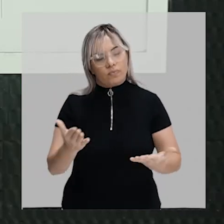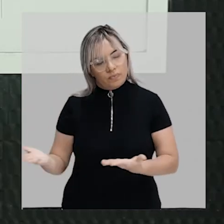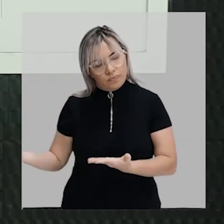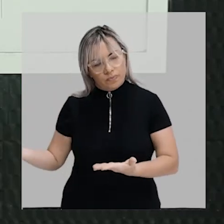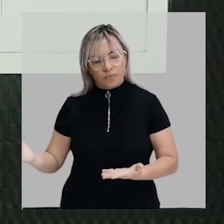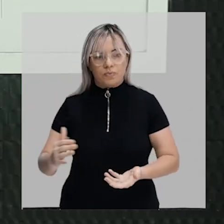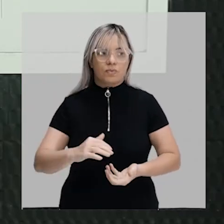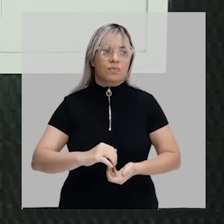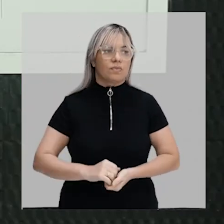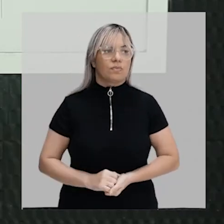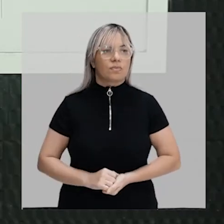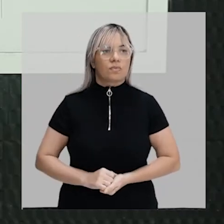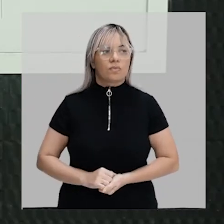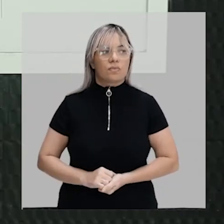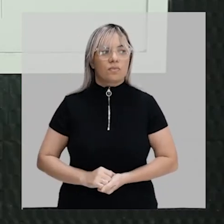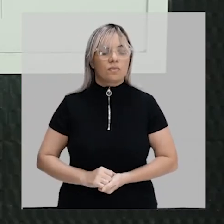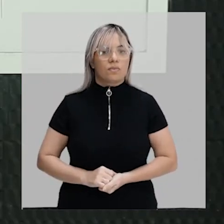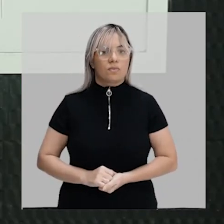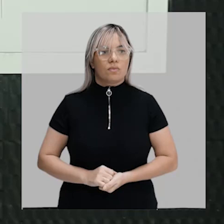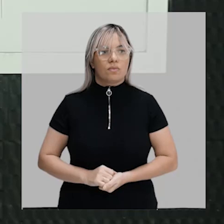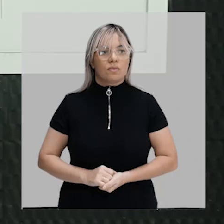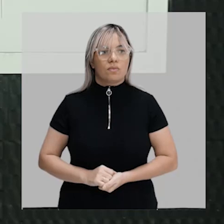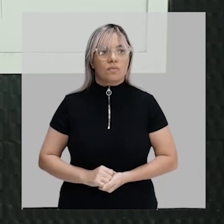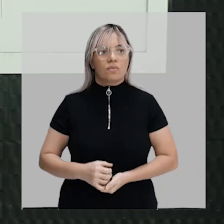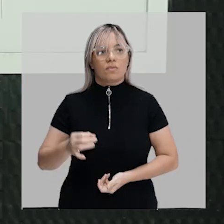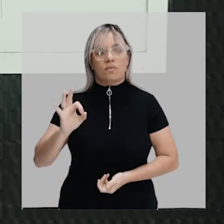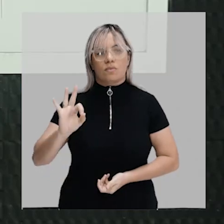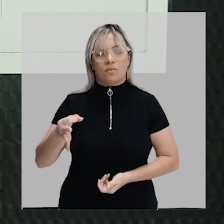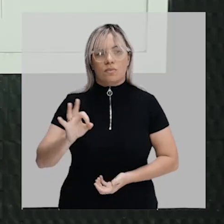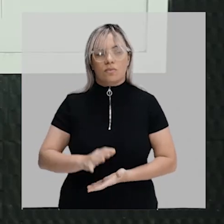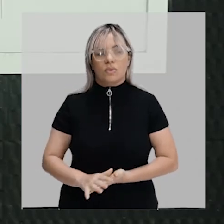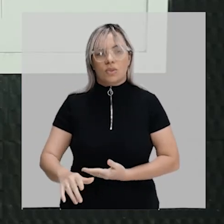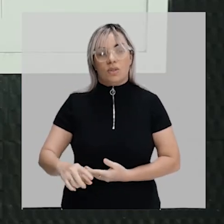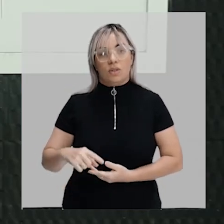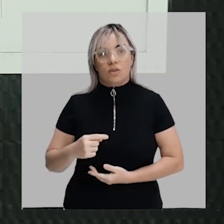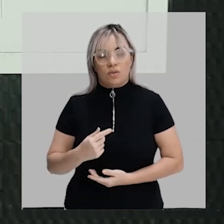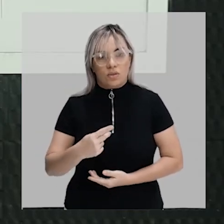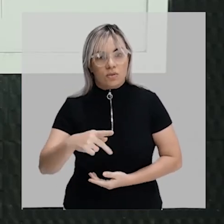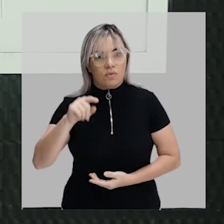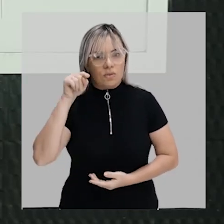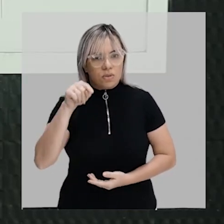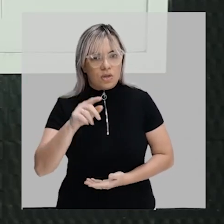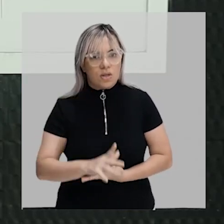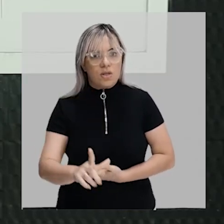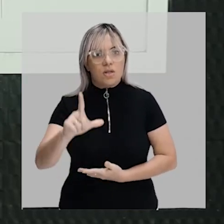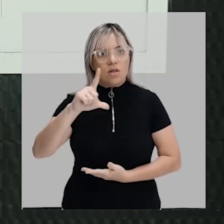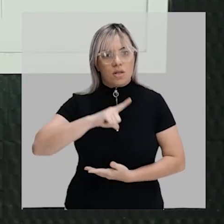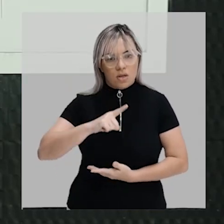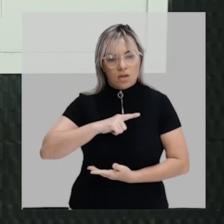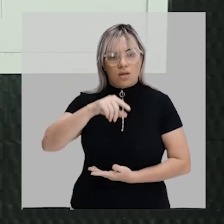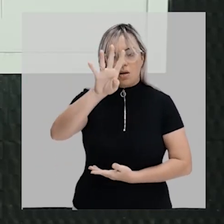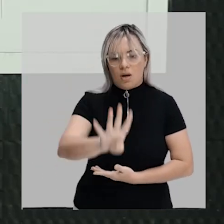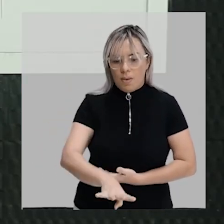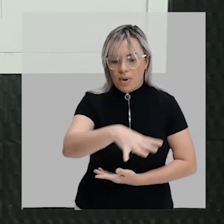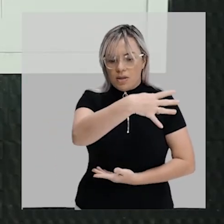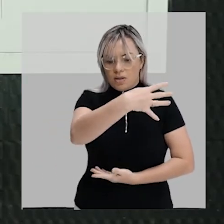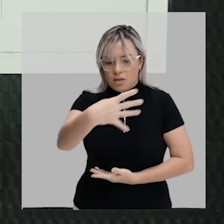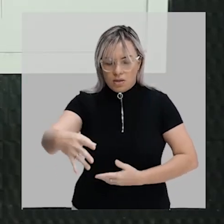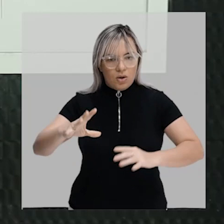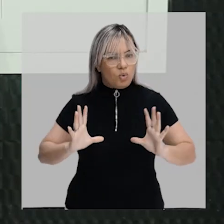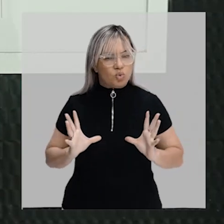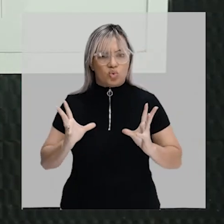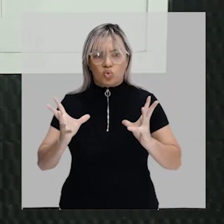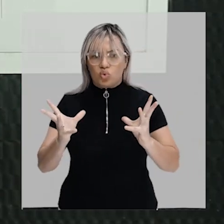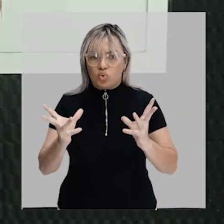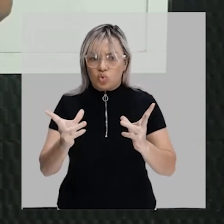a zero certo então se você tiver uma matriz onde todos os elementos que